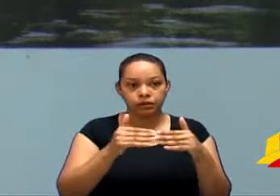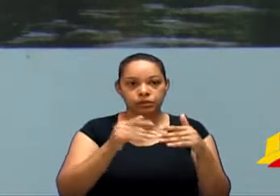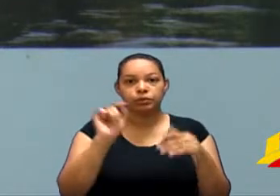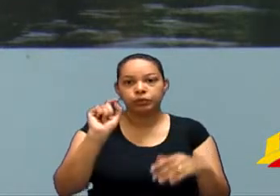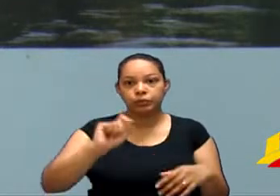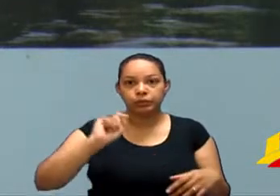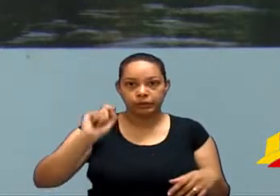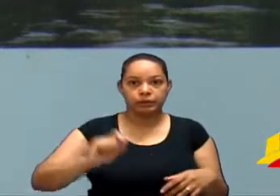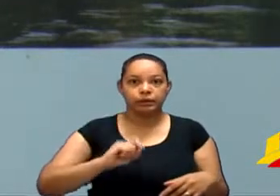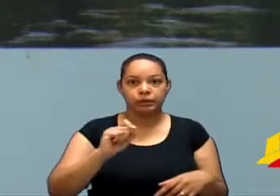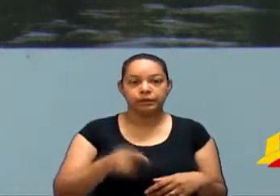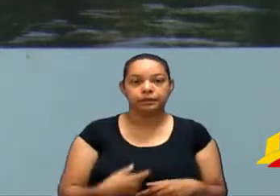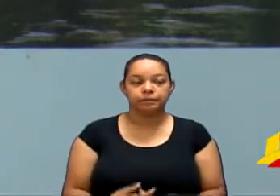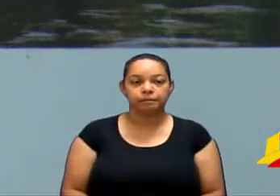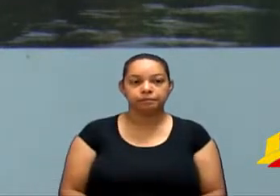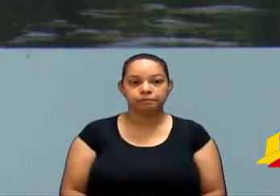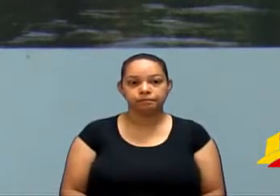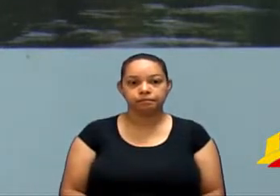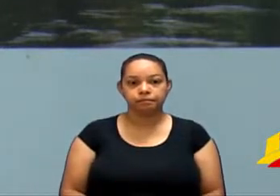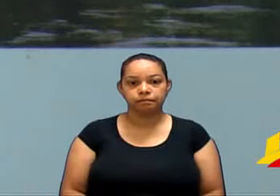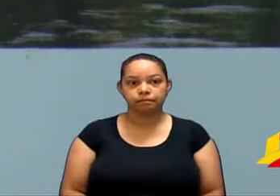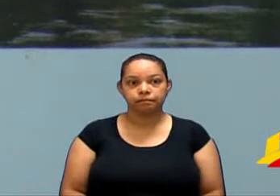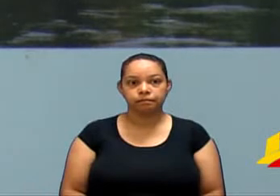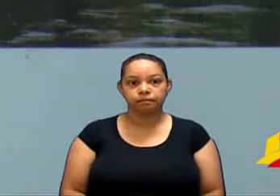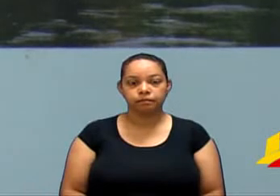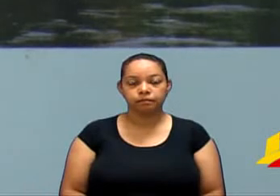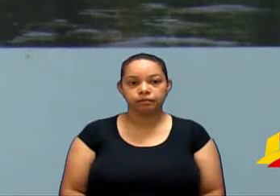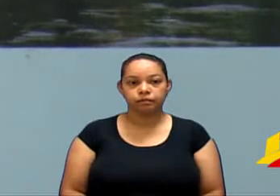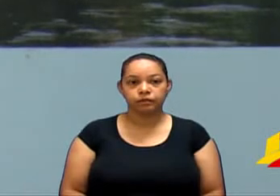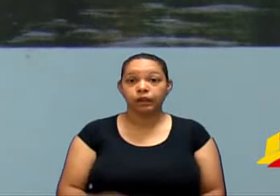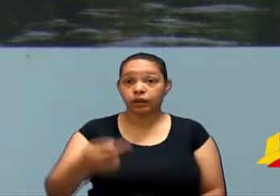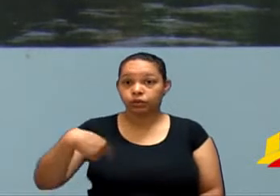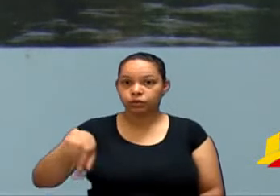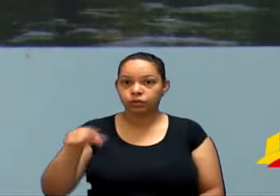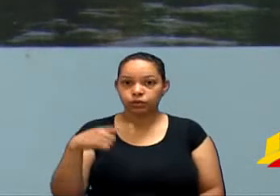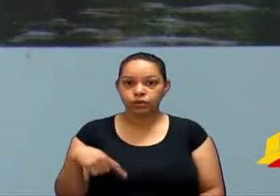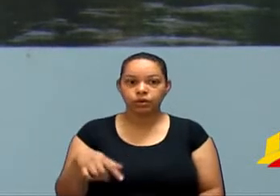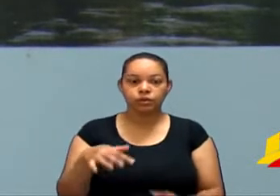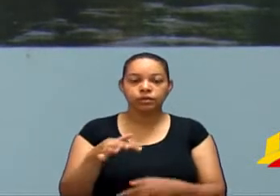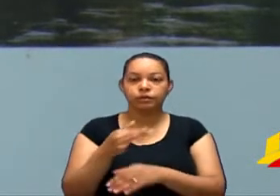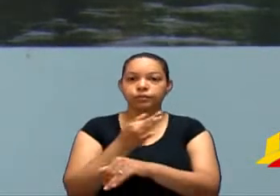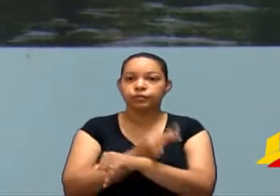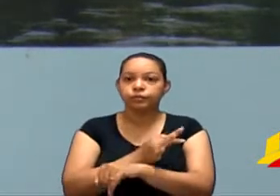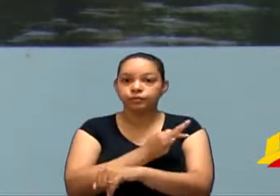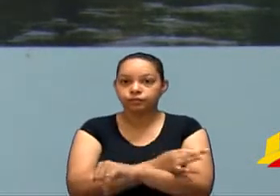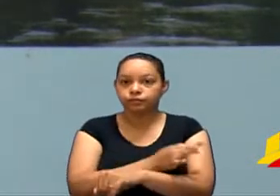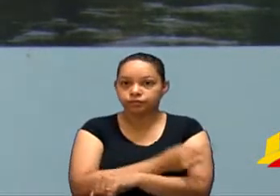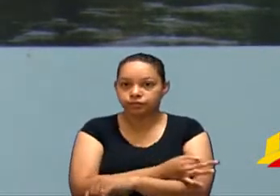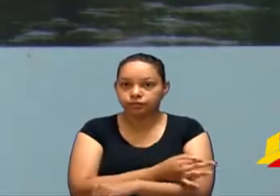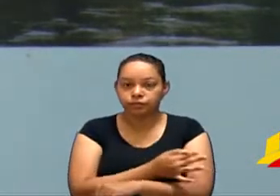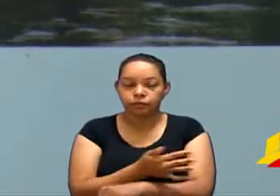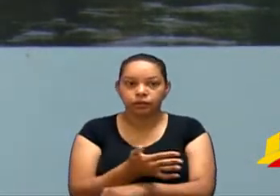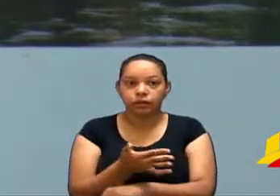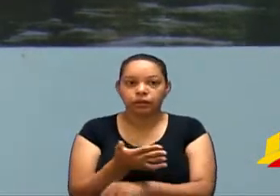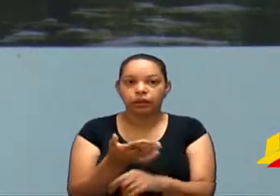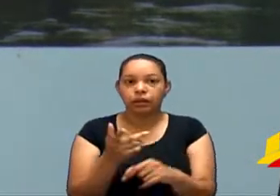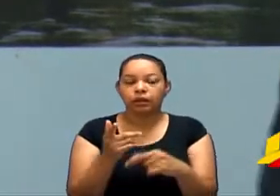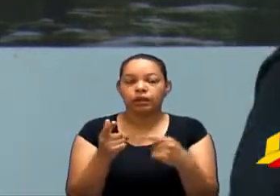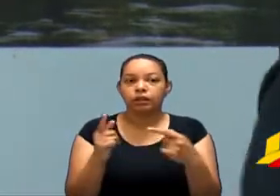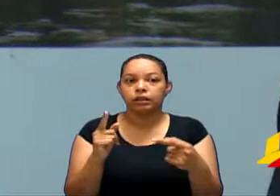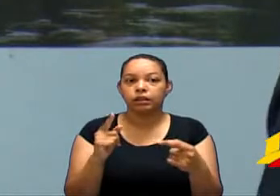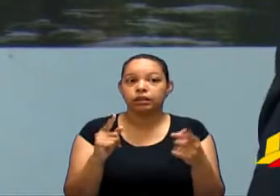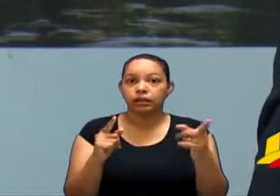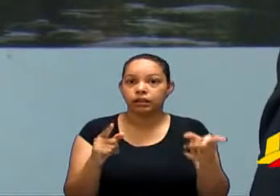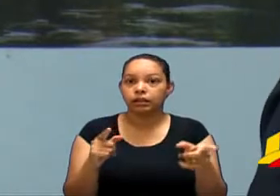Enquanto estávamos em recesso saiu um decreto limitando a prestação de serviço